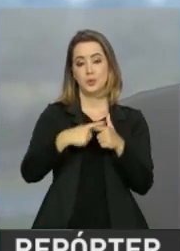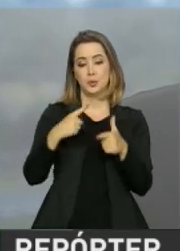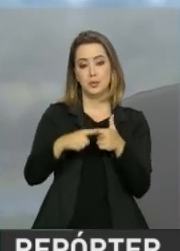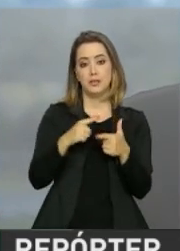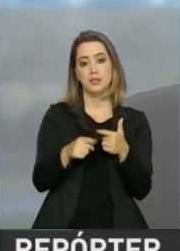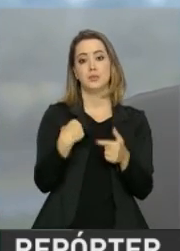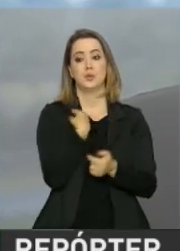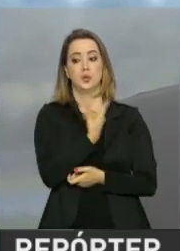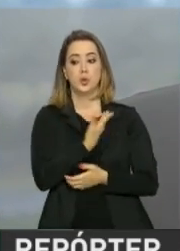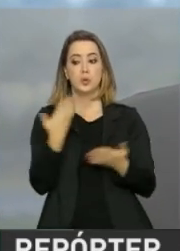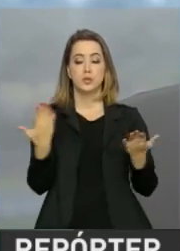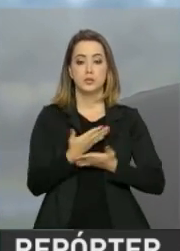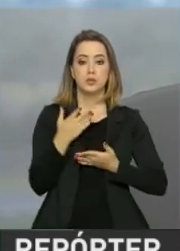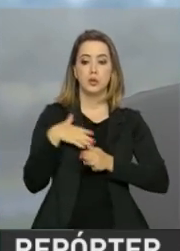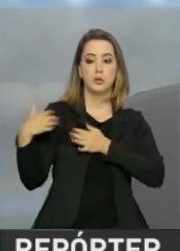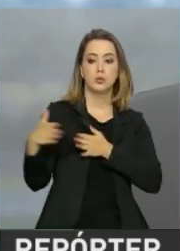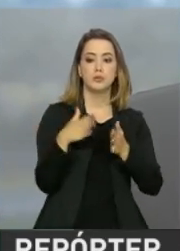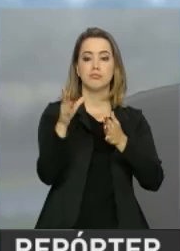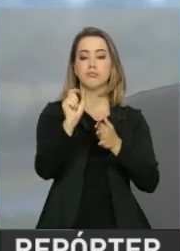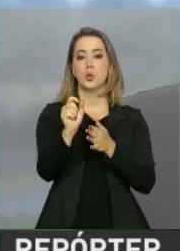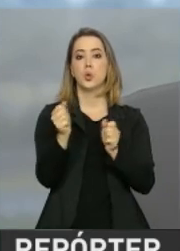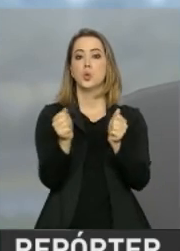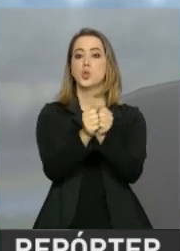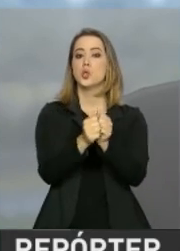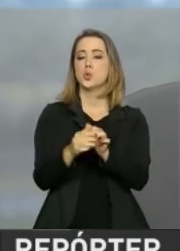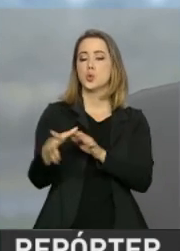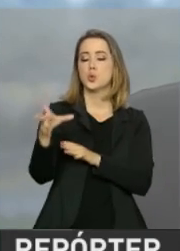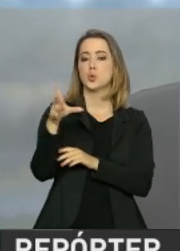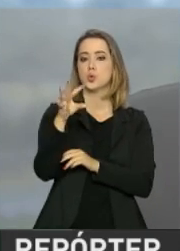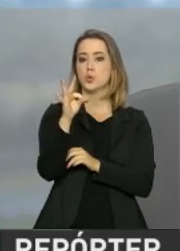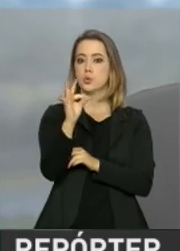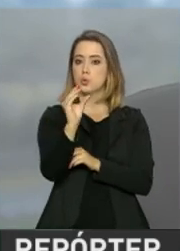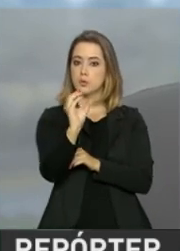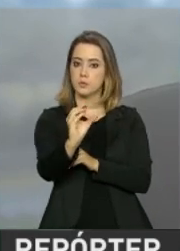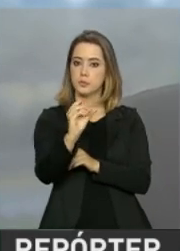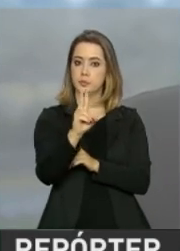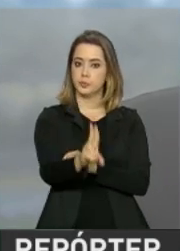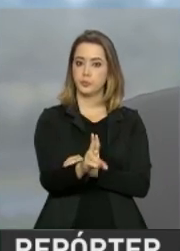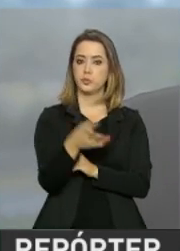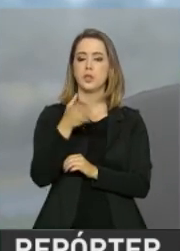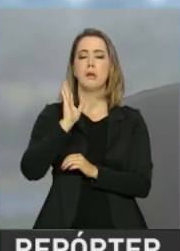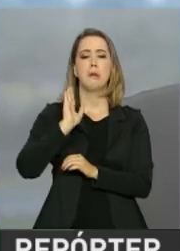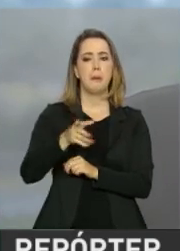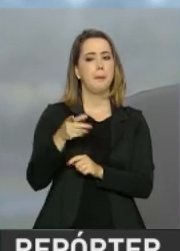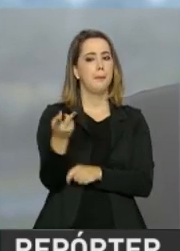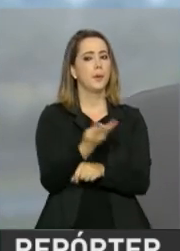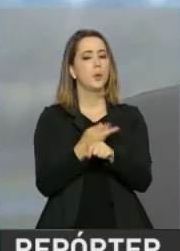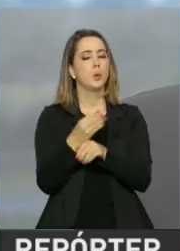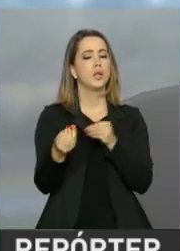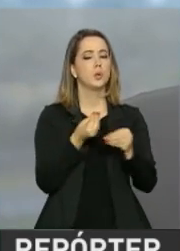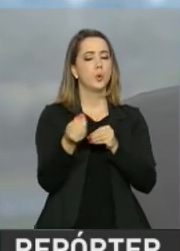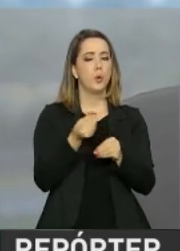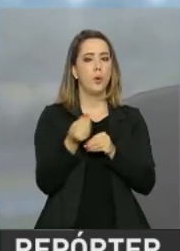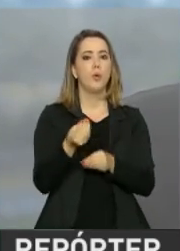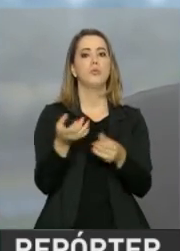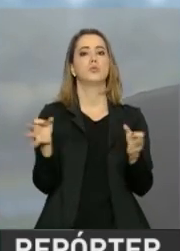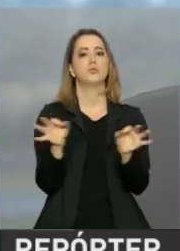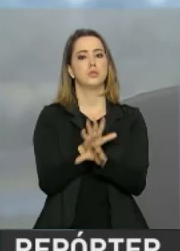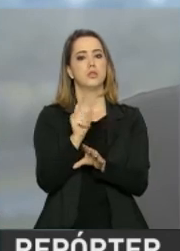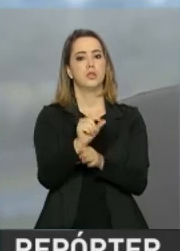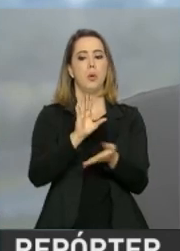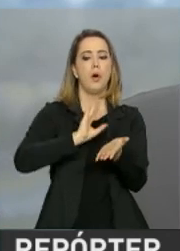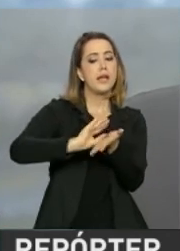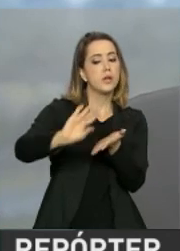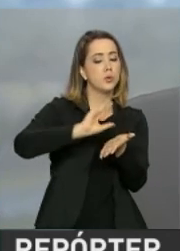estamos encaminhando junto com o tcu a maneira mais transparente mais correta para que a aplicação dos